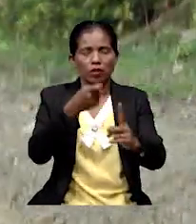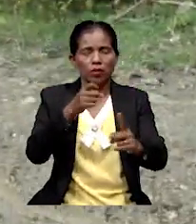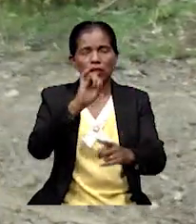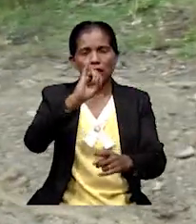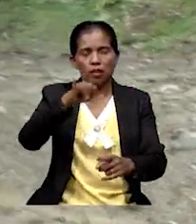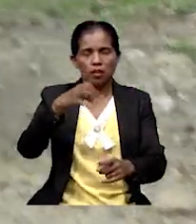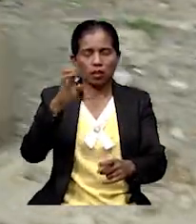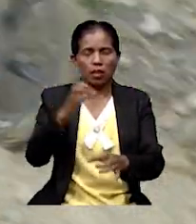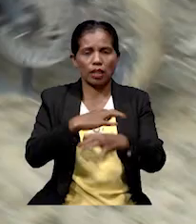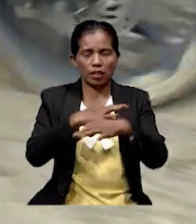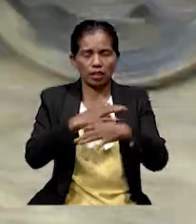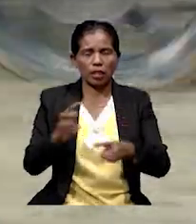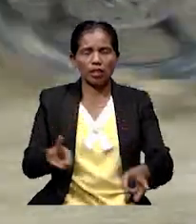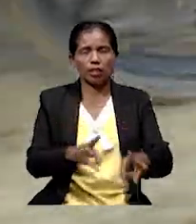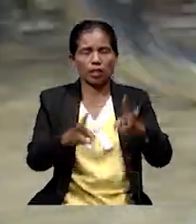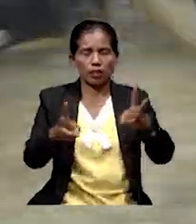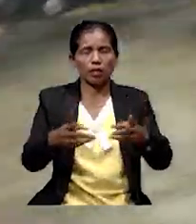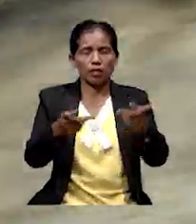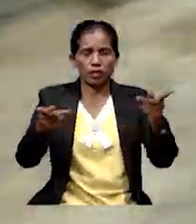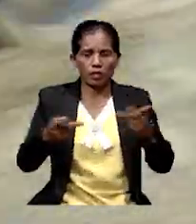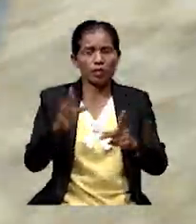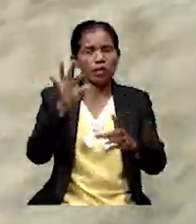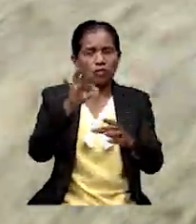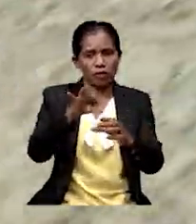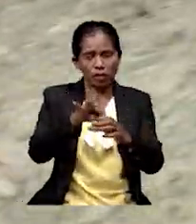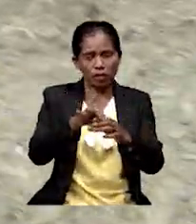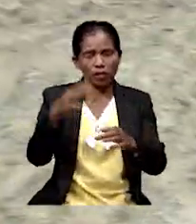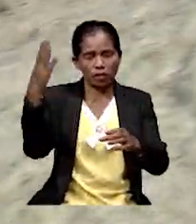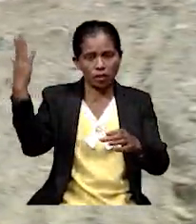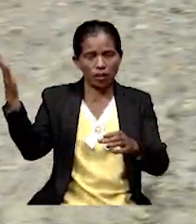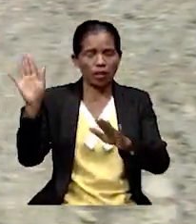hodi normalize estrada siraba centro votação nebe estabelece